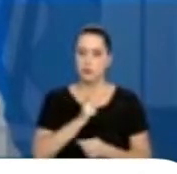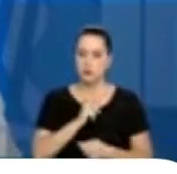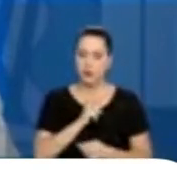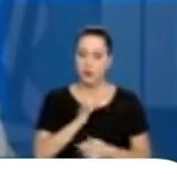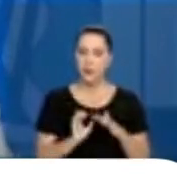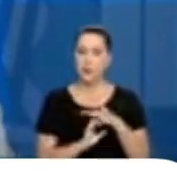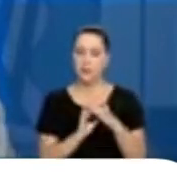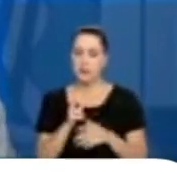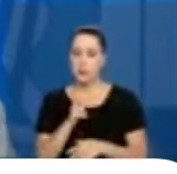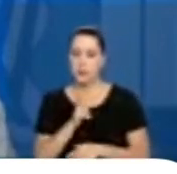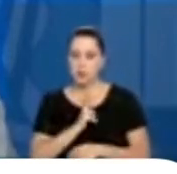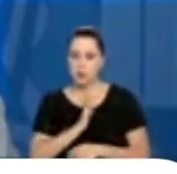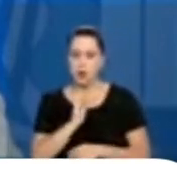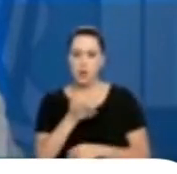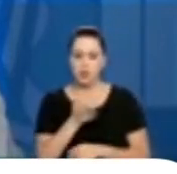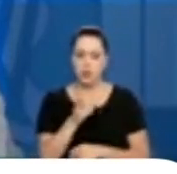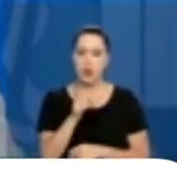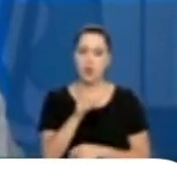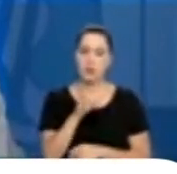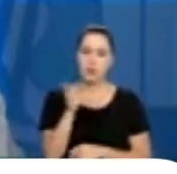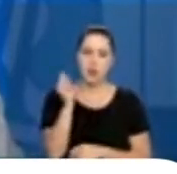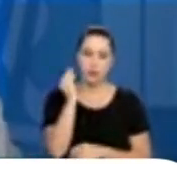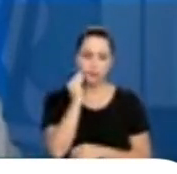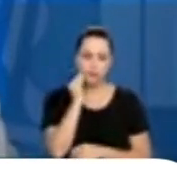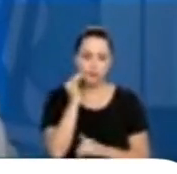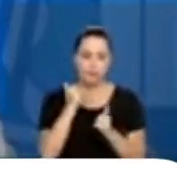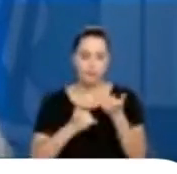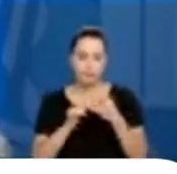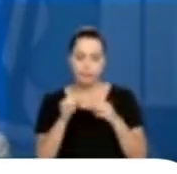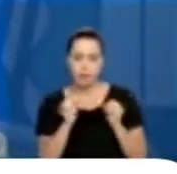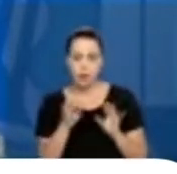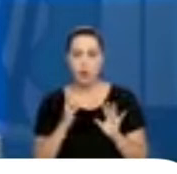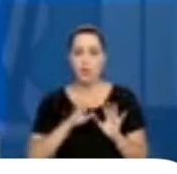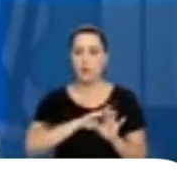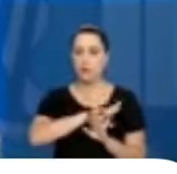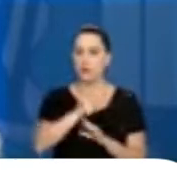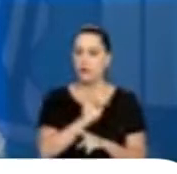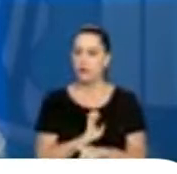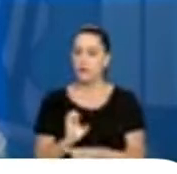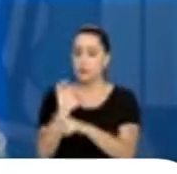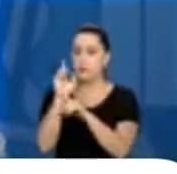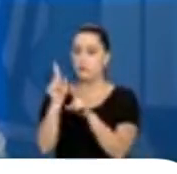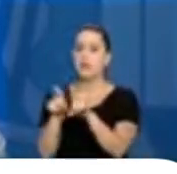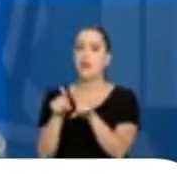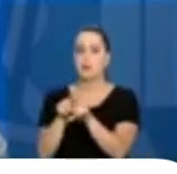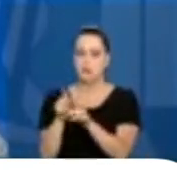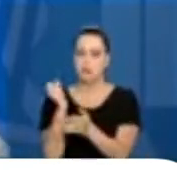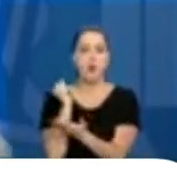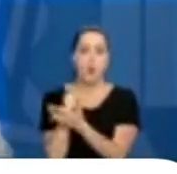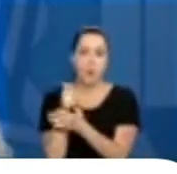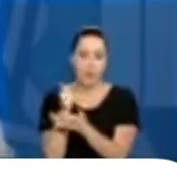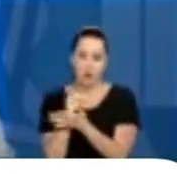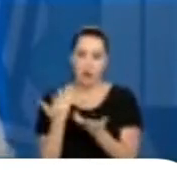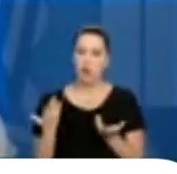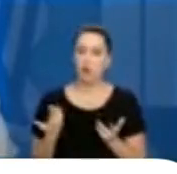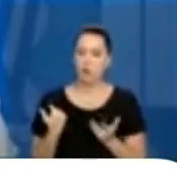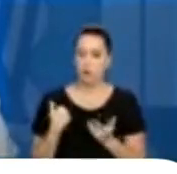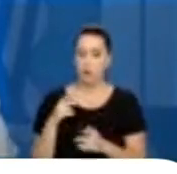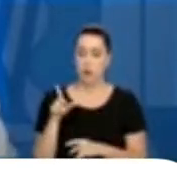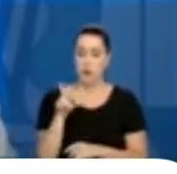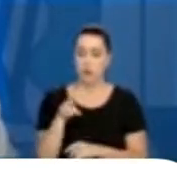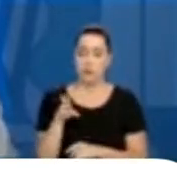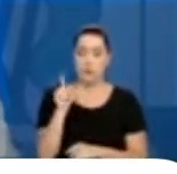iniciativa privada que já está testando, vários estados estão adquirindo teste também por iniciativa própria. Nós